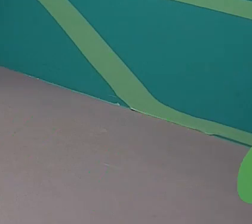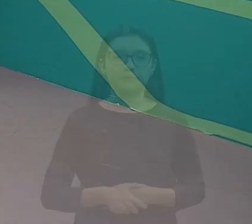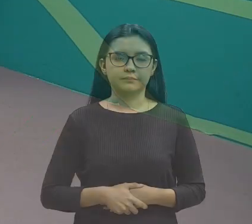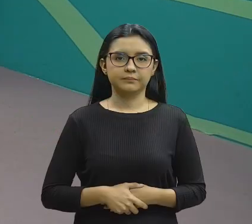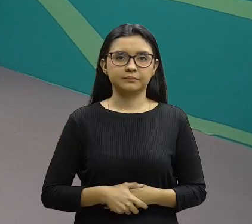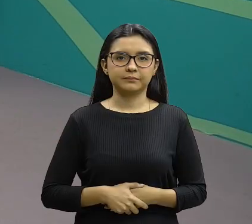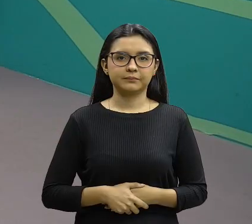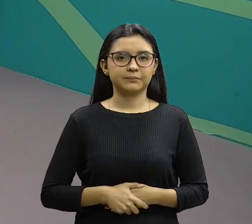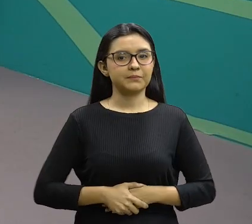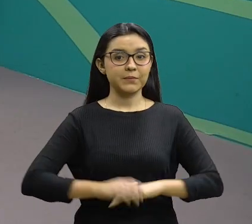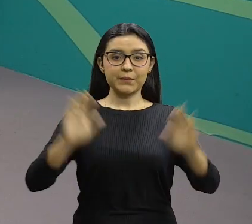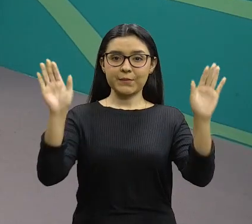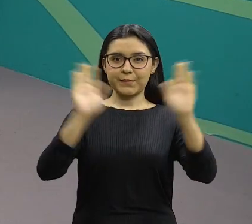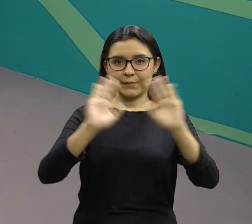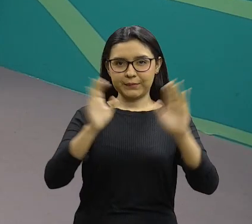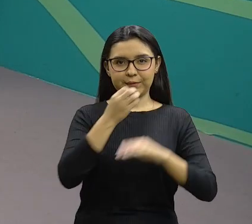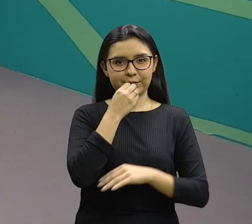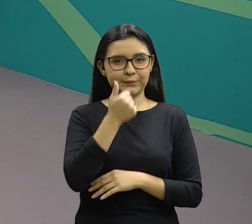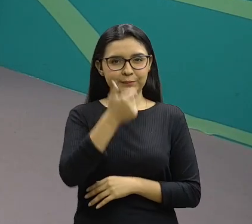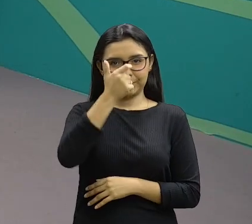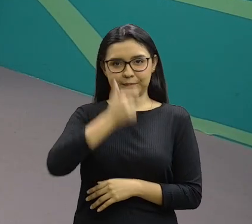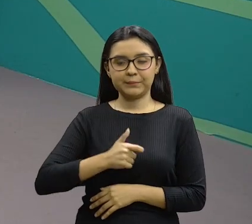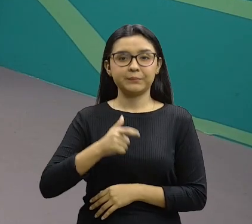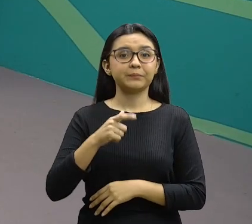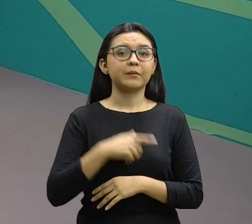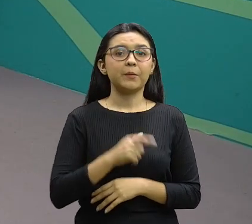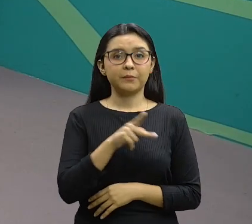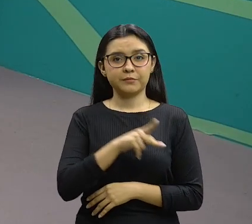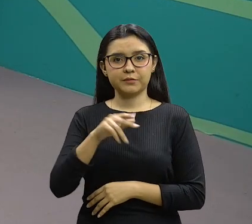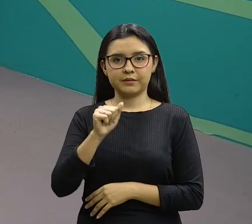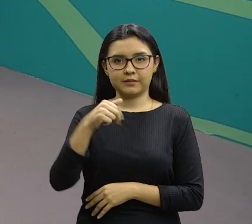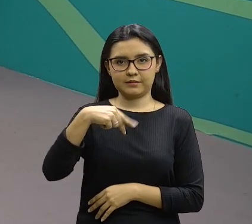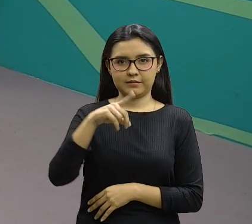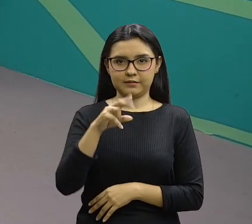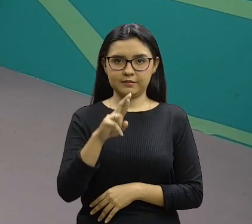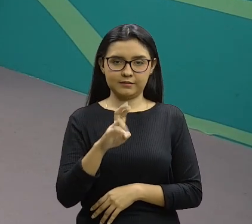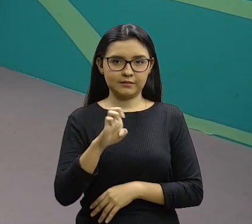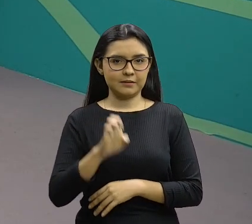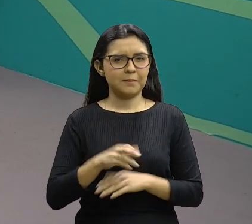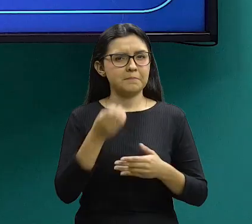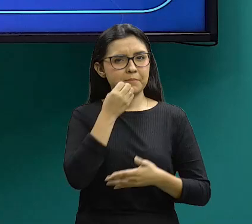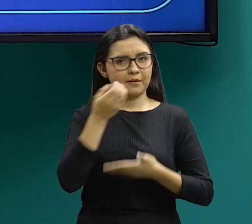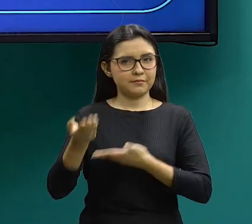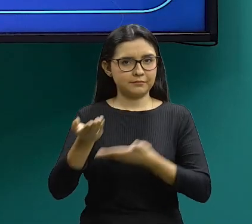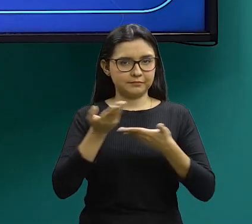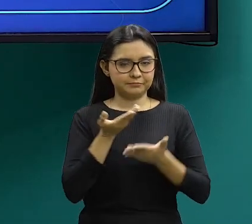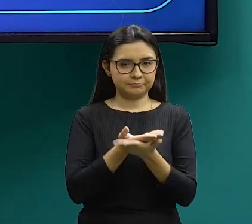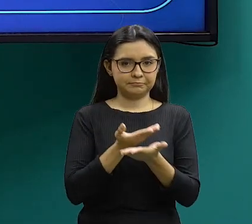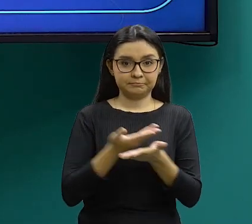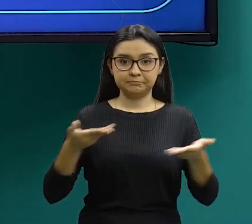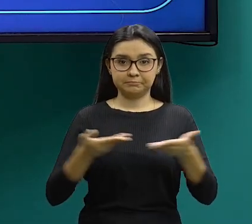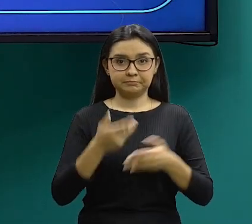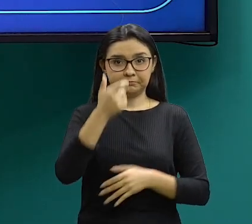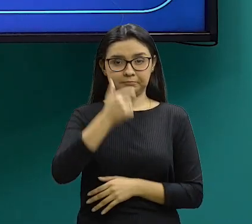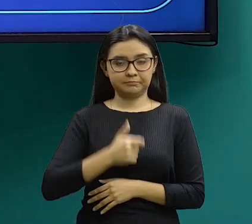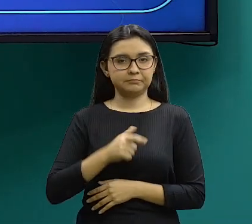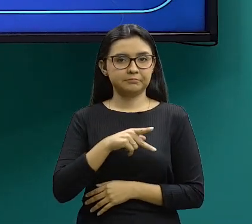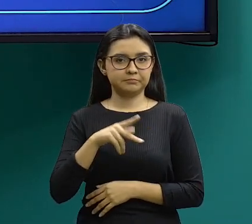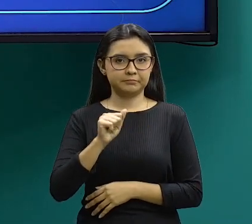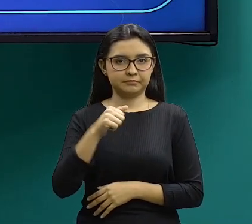E aí, meu amigo, tudo bem? Aqui é o professor André Menezes, o brabo da biologia. Seja muito bem-vindo ao nosso Pré-Veste UEA. Eu sou o professor André Menezes, eu estou de